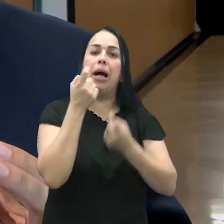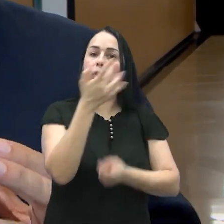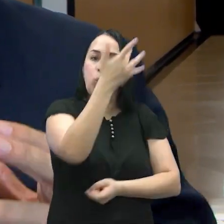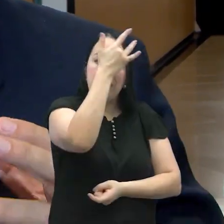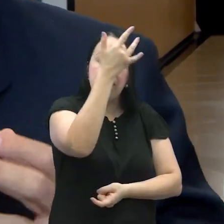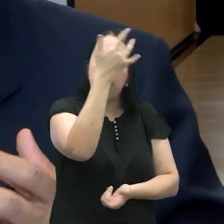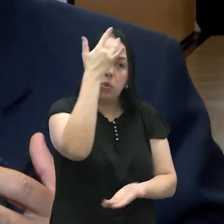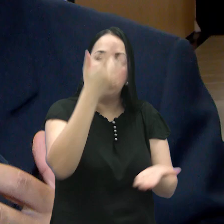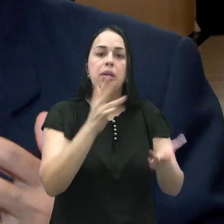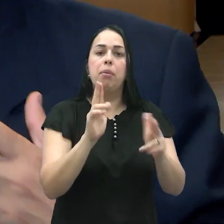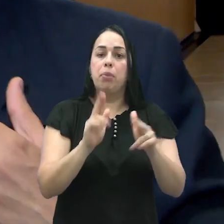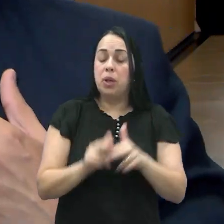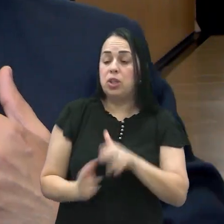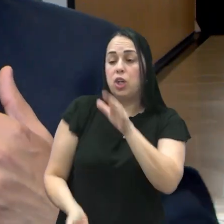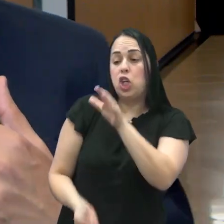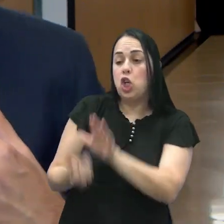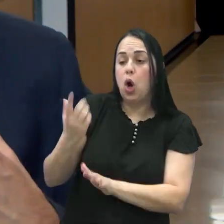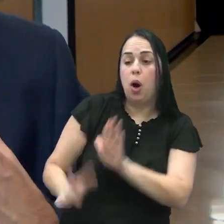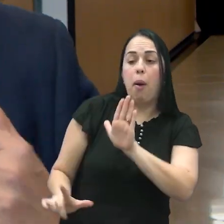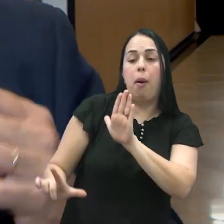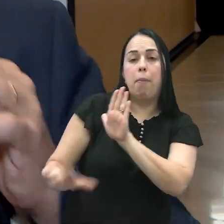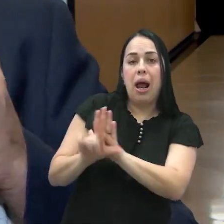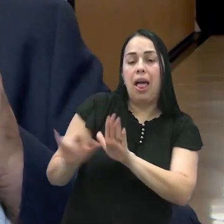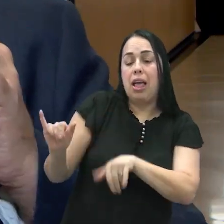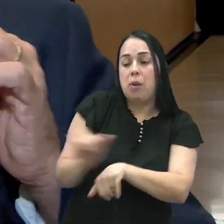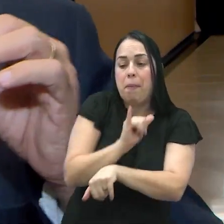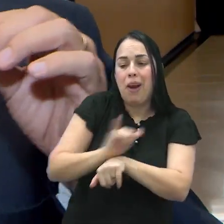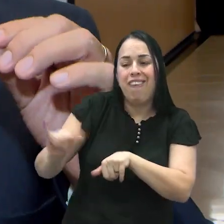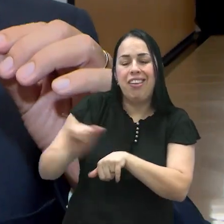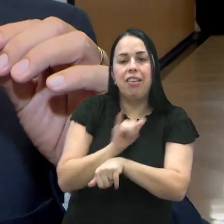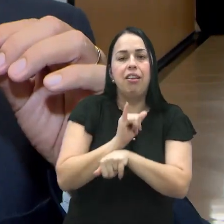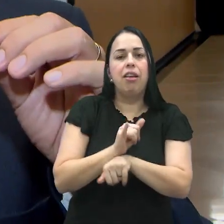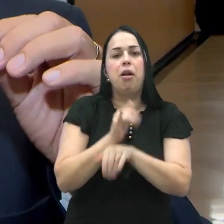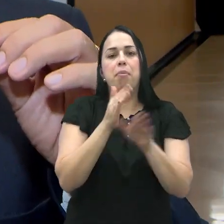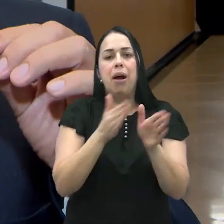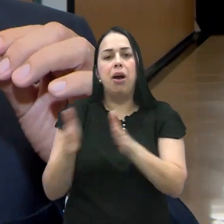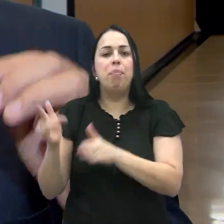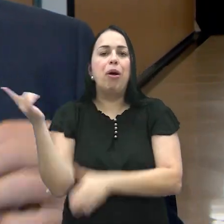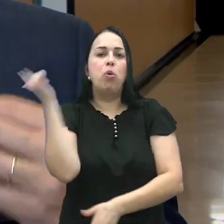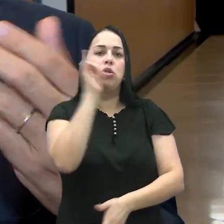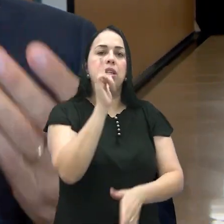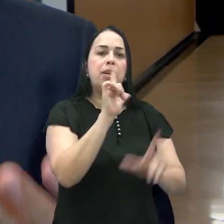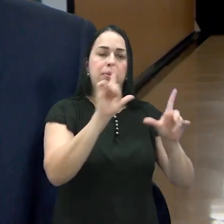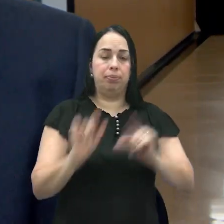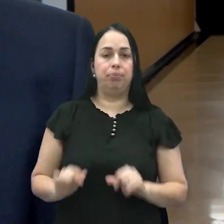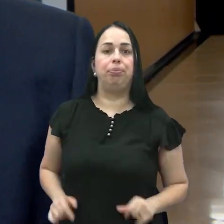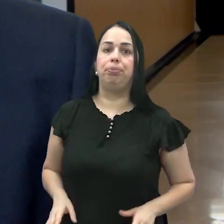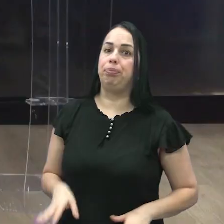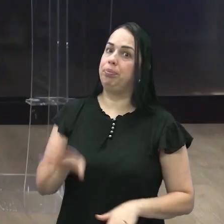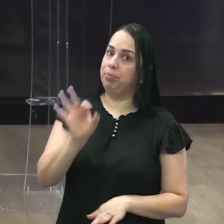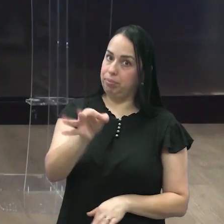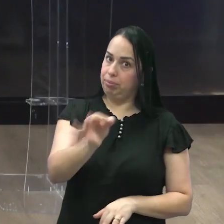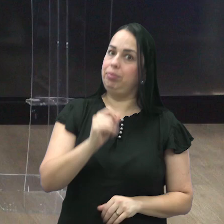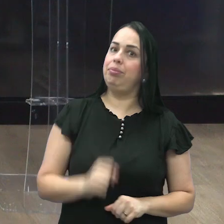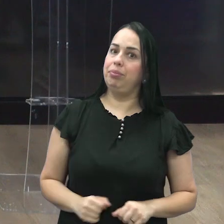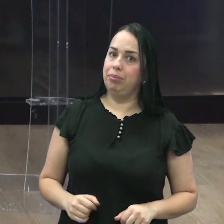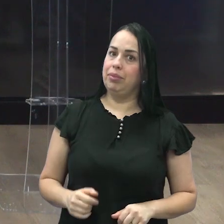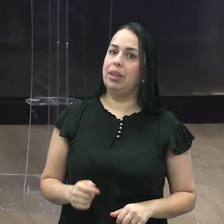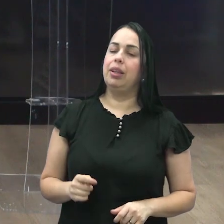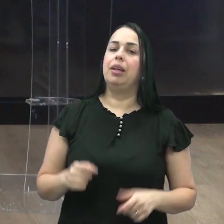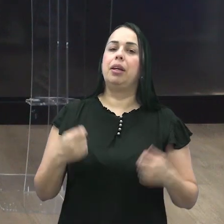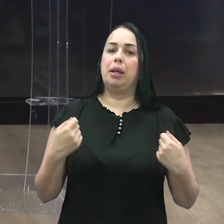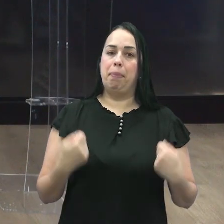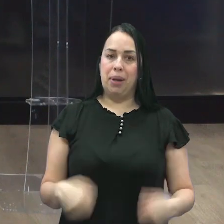causa e criou um modus operandi, criou um processo para se alcançar um resultado. Pois é, como